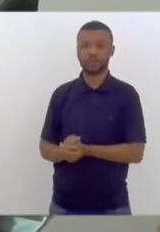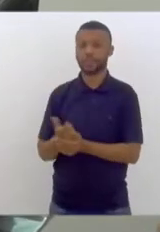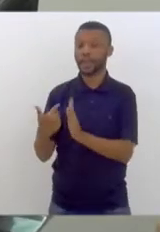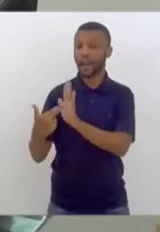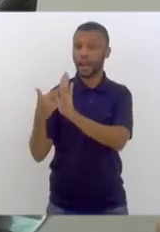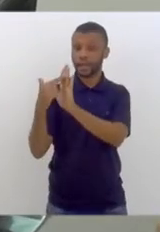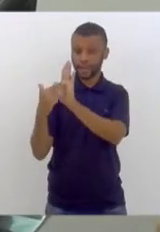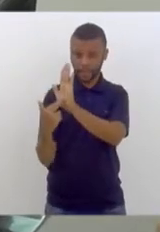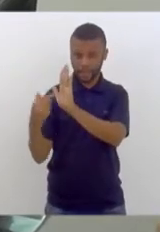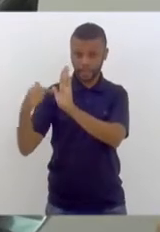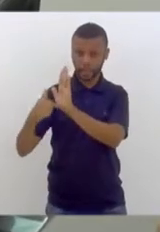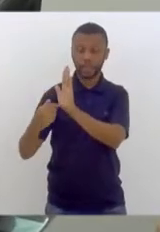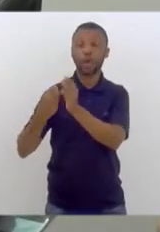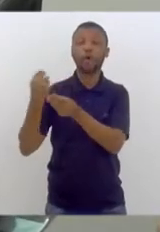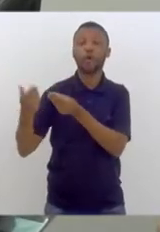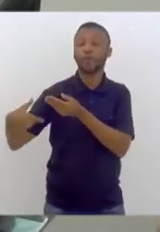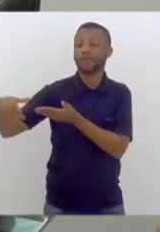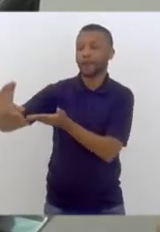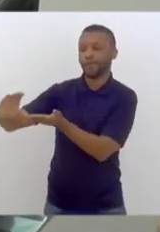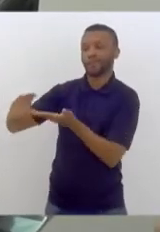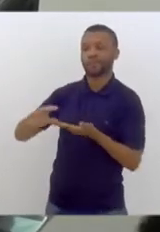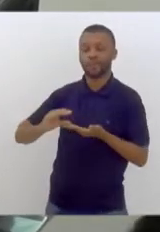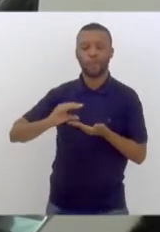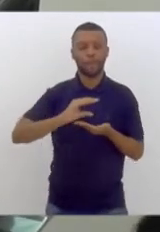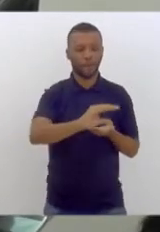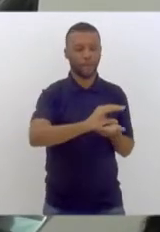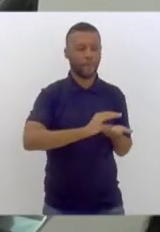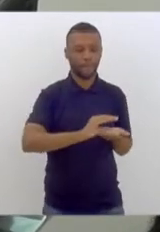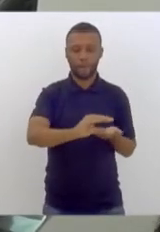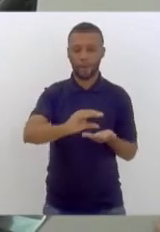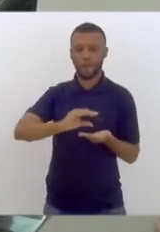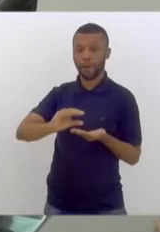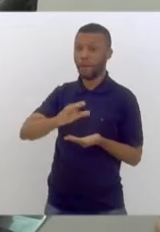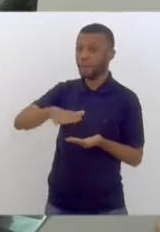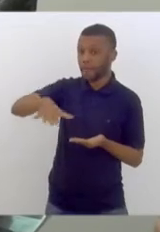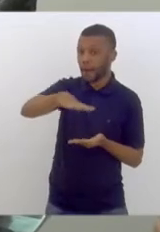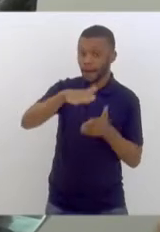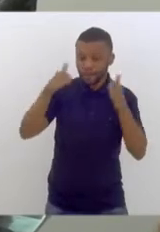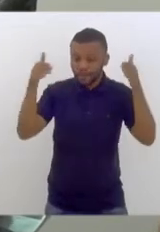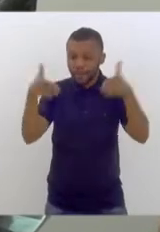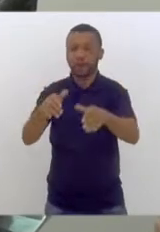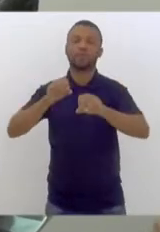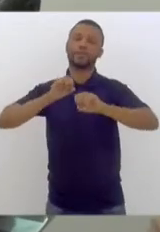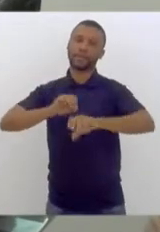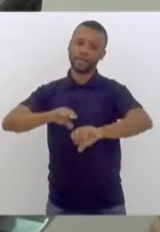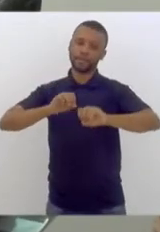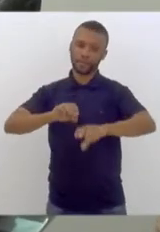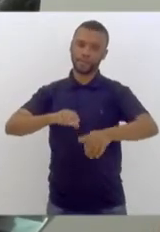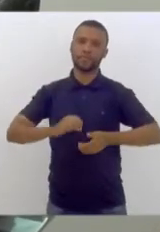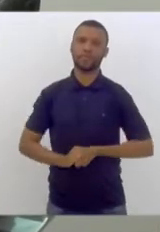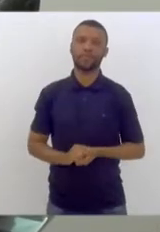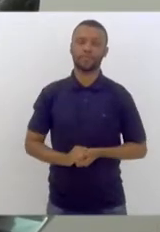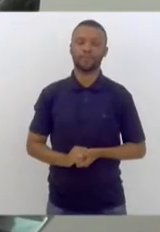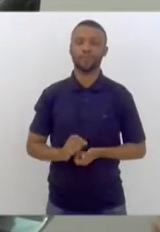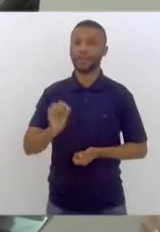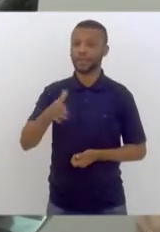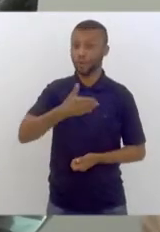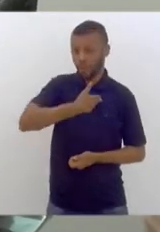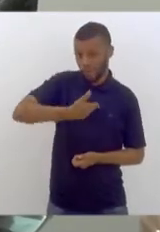de distribuição dos recursos para a educação, que o Poder